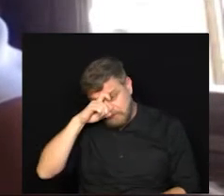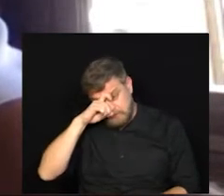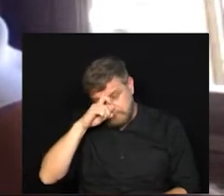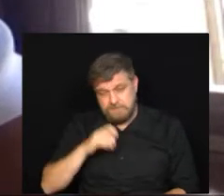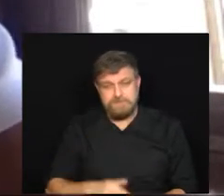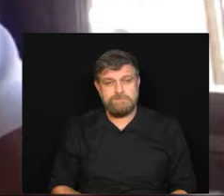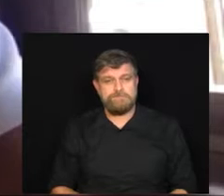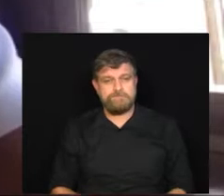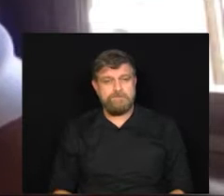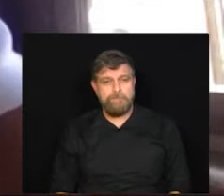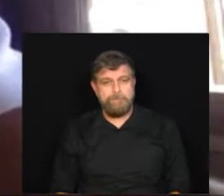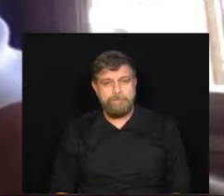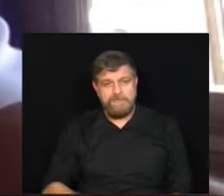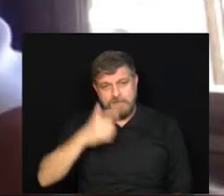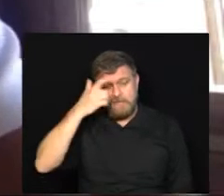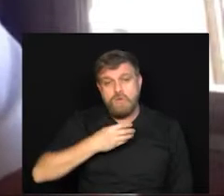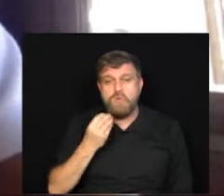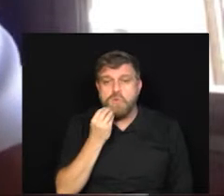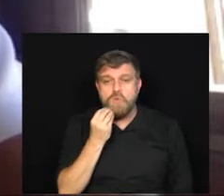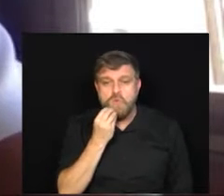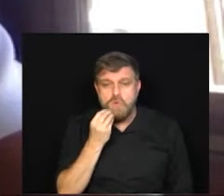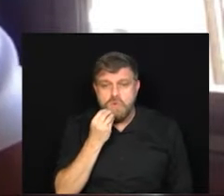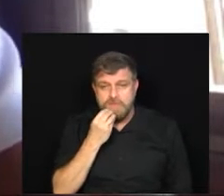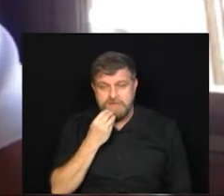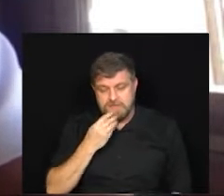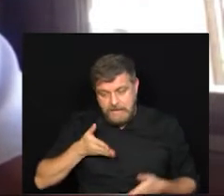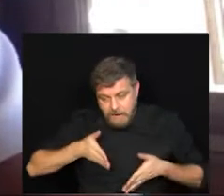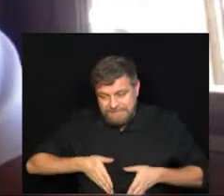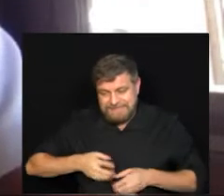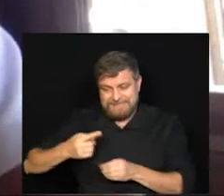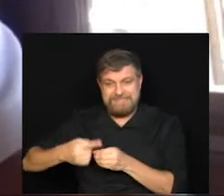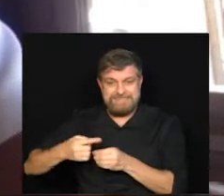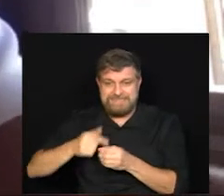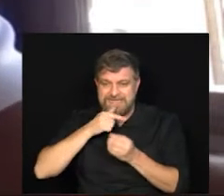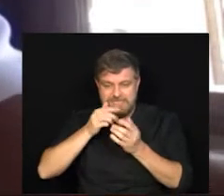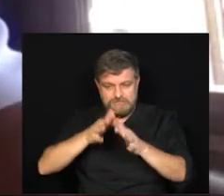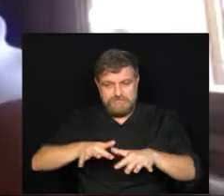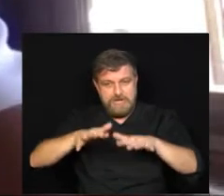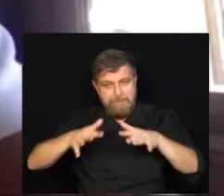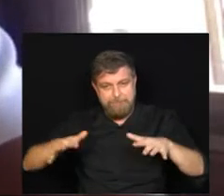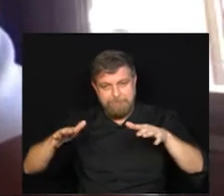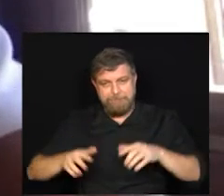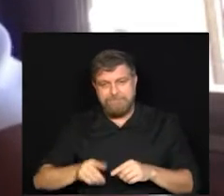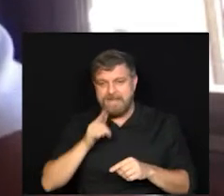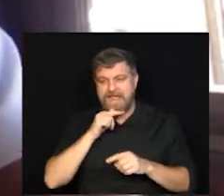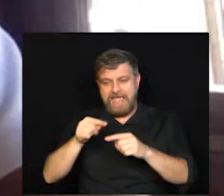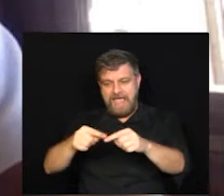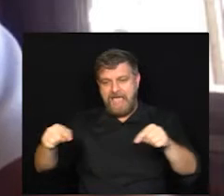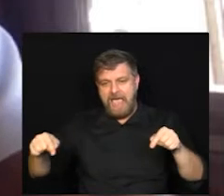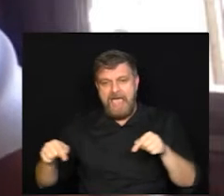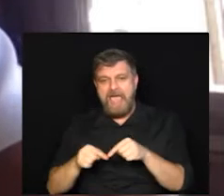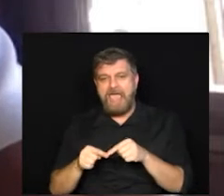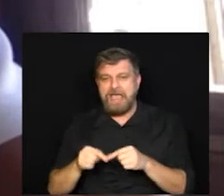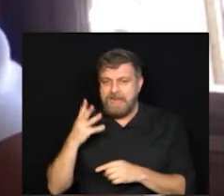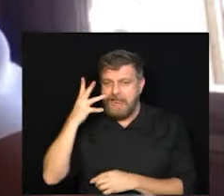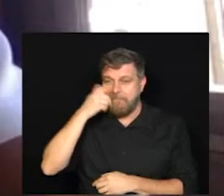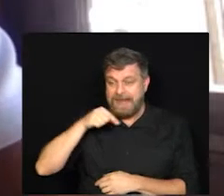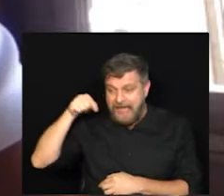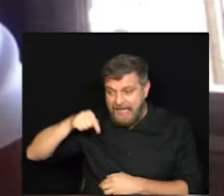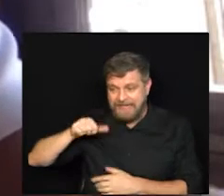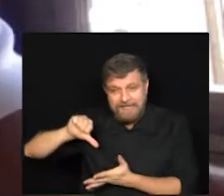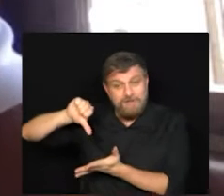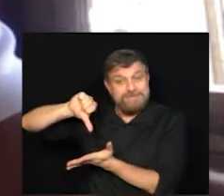acesso. Eu tive essa oportunidade de nascer na Ilhabela e por aqui ser a capital da vela, então eu tive apoio